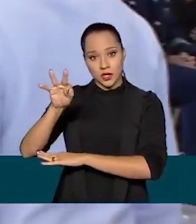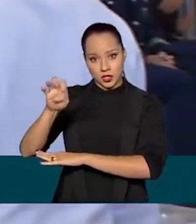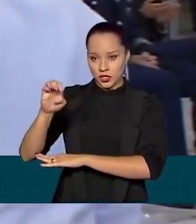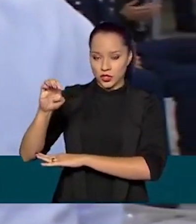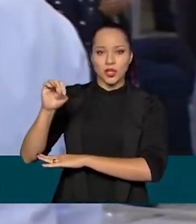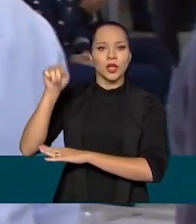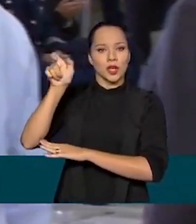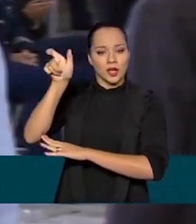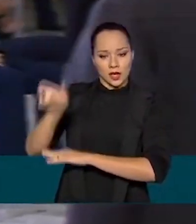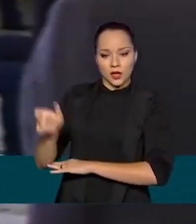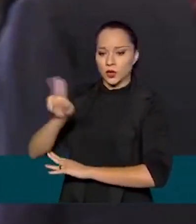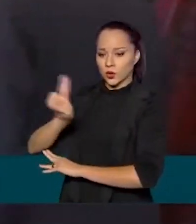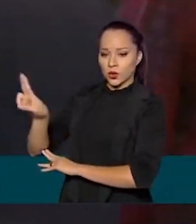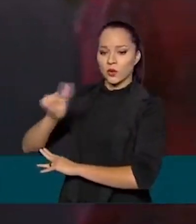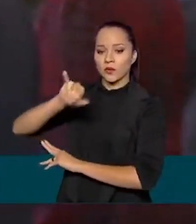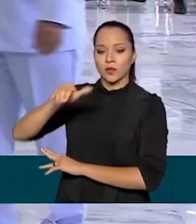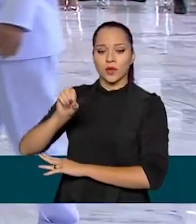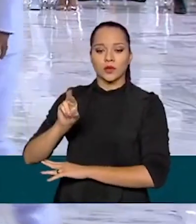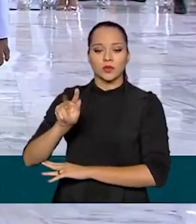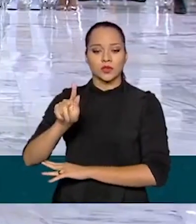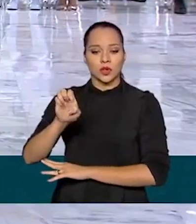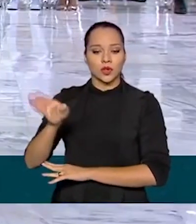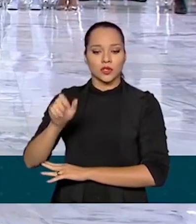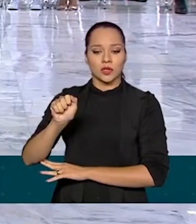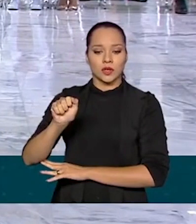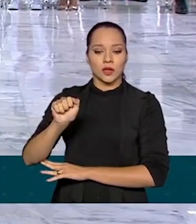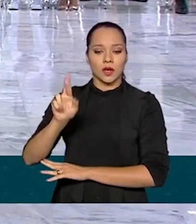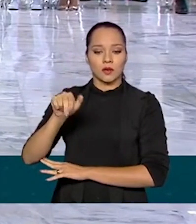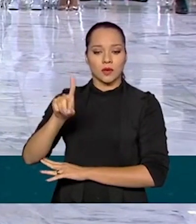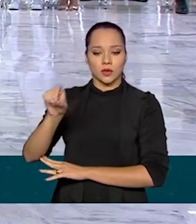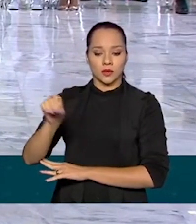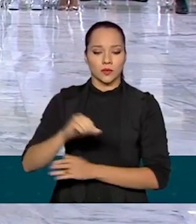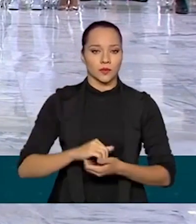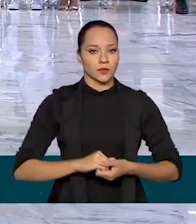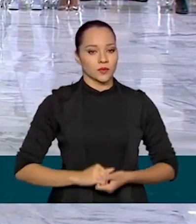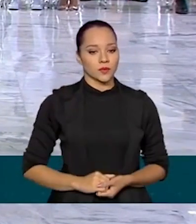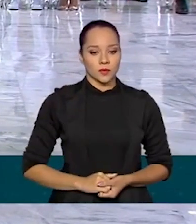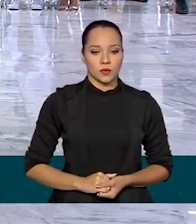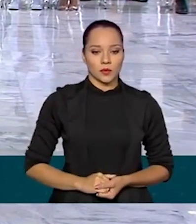o vice-almirante Jorge Armando Neri Soares.